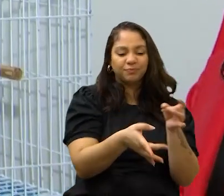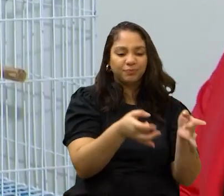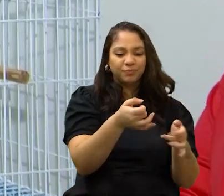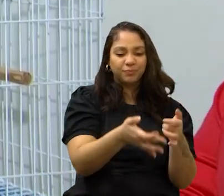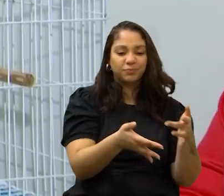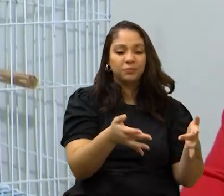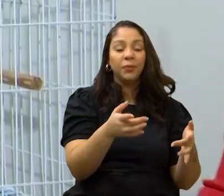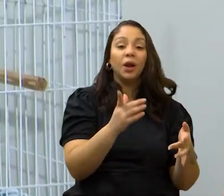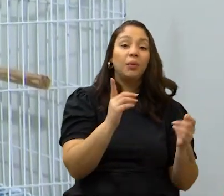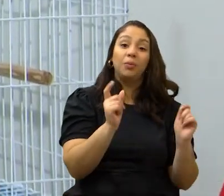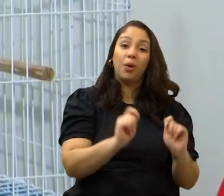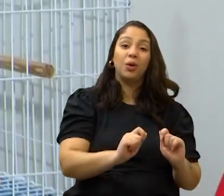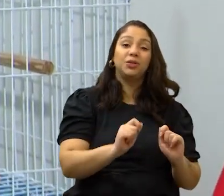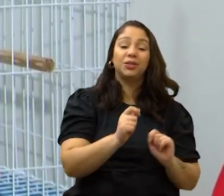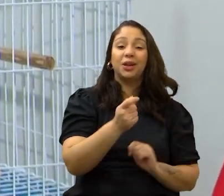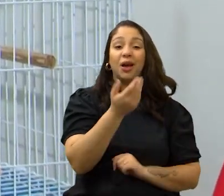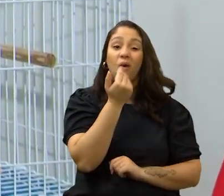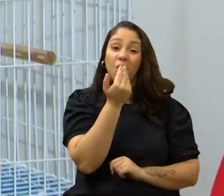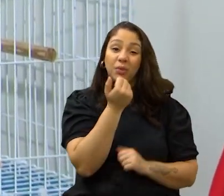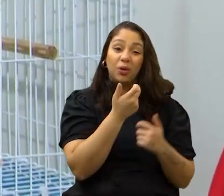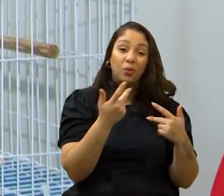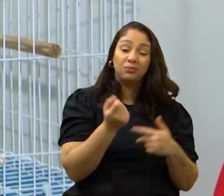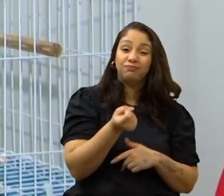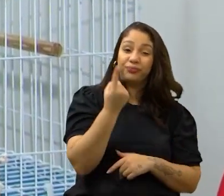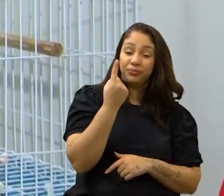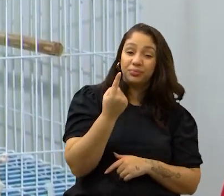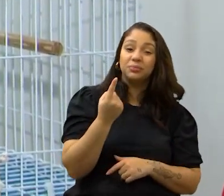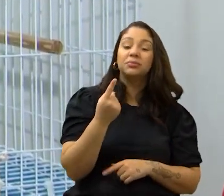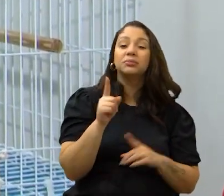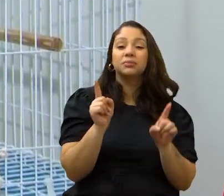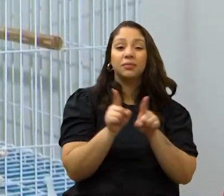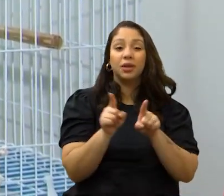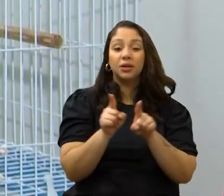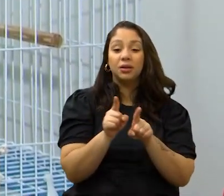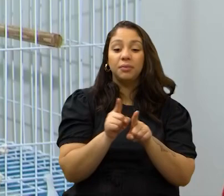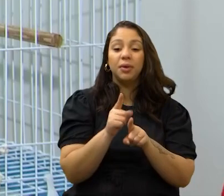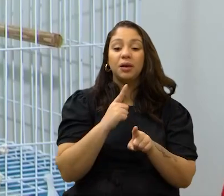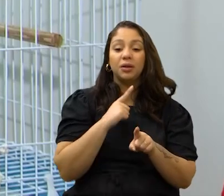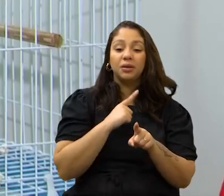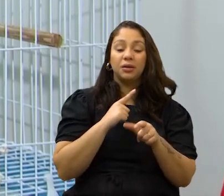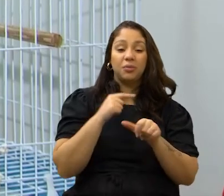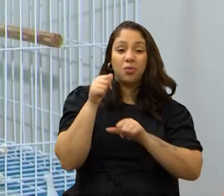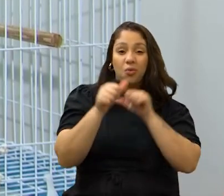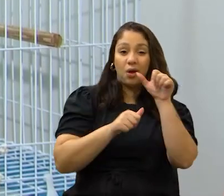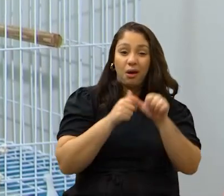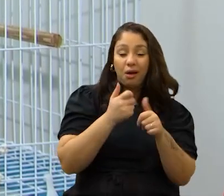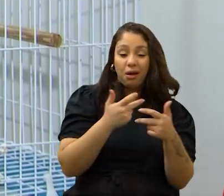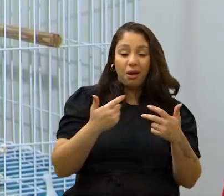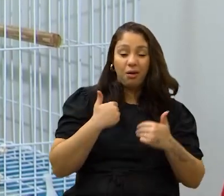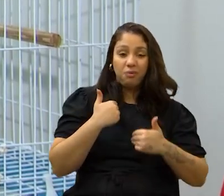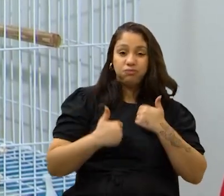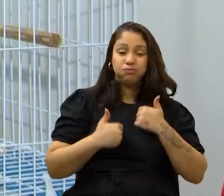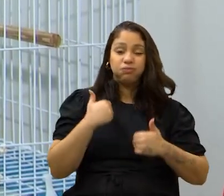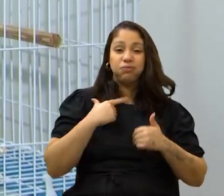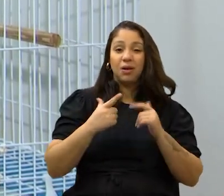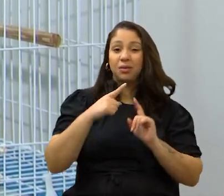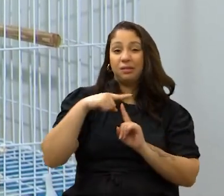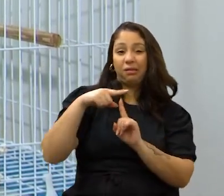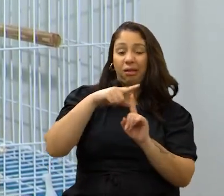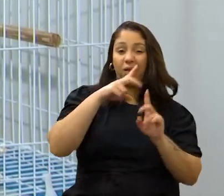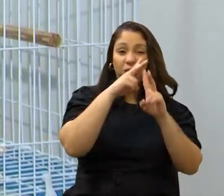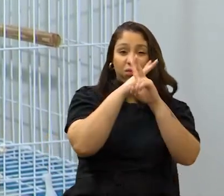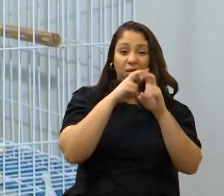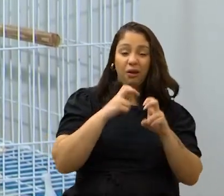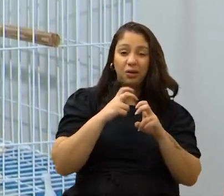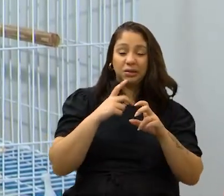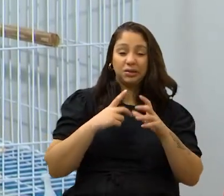podem acabar ingerindo algum corpo estranho, até mesmo nossa bijuteria e tudo mais, às vezes isso pode ocasionar